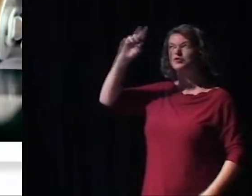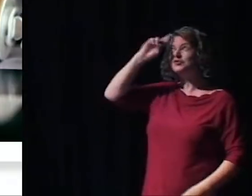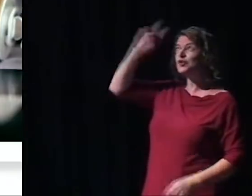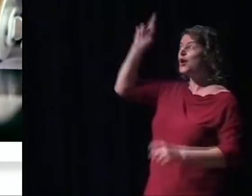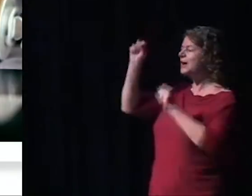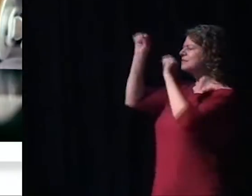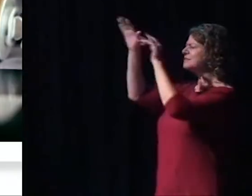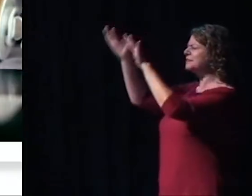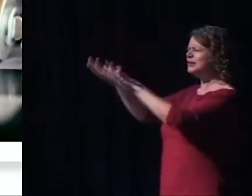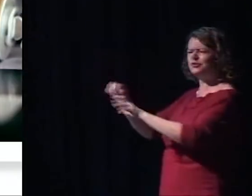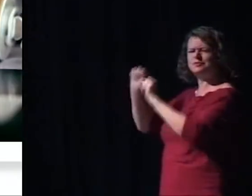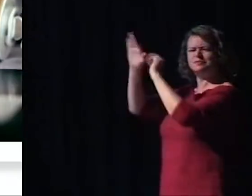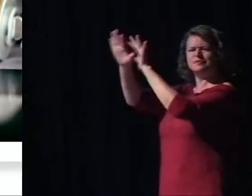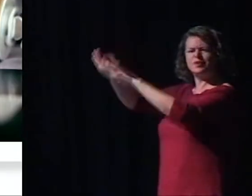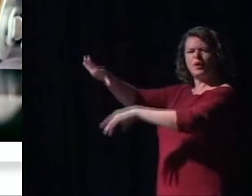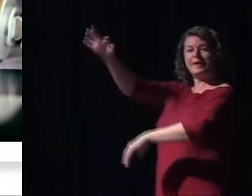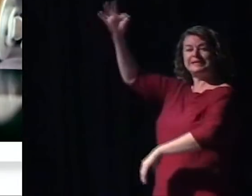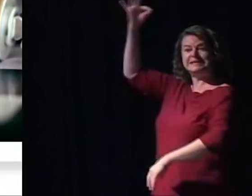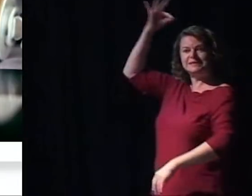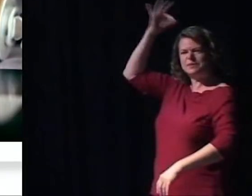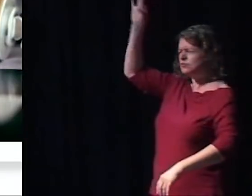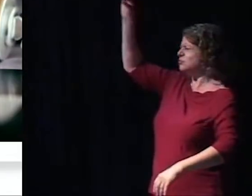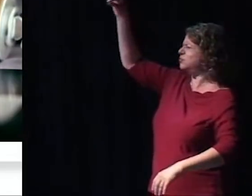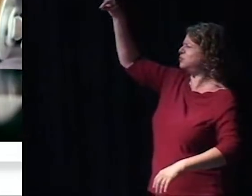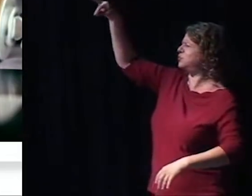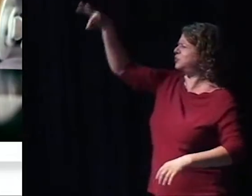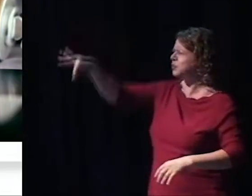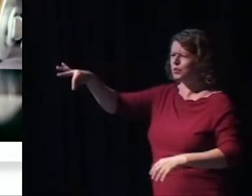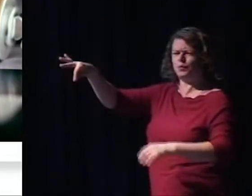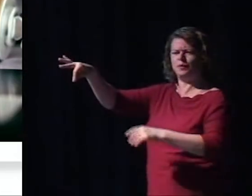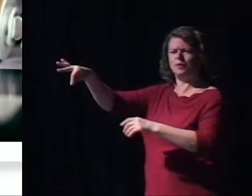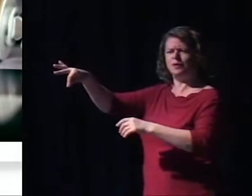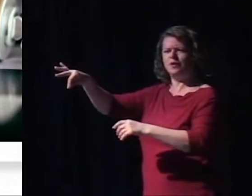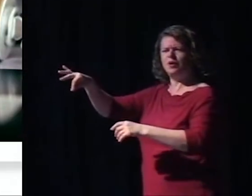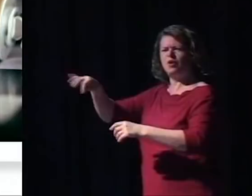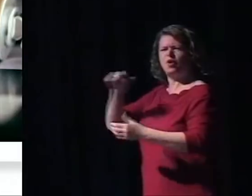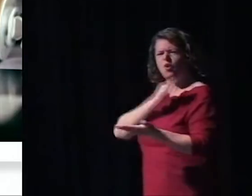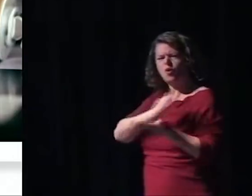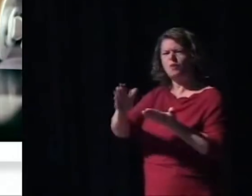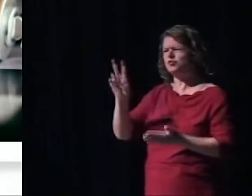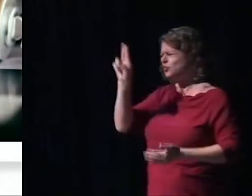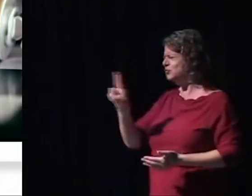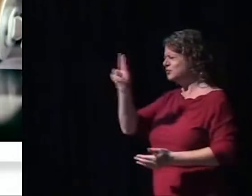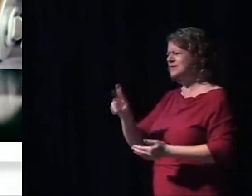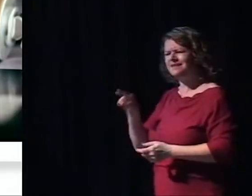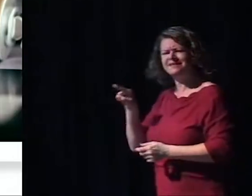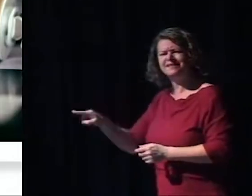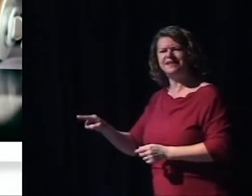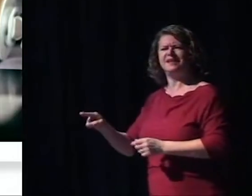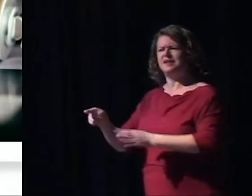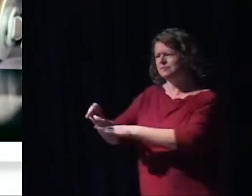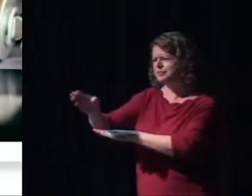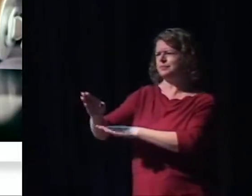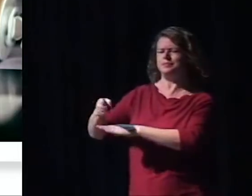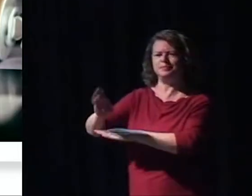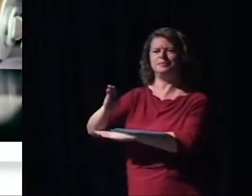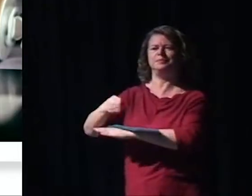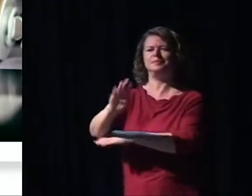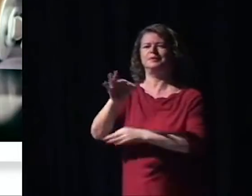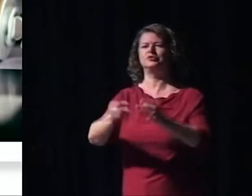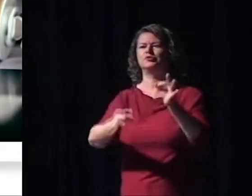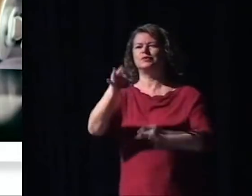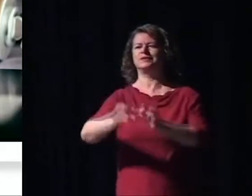Senhor começou a agir nele. Juízes 14, no capítulo seguinte, então